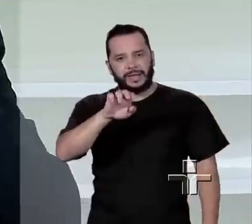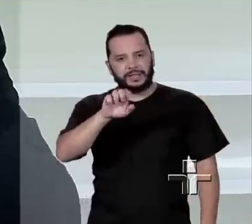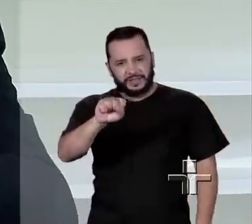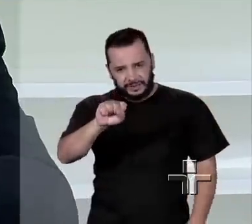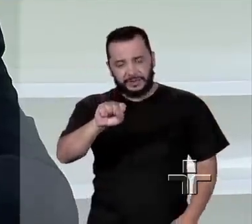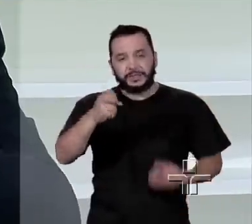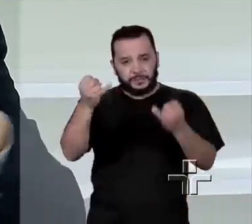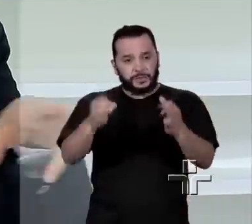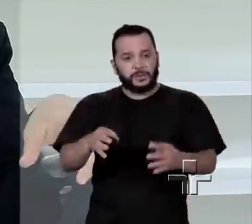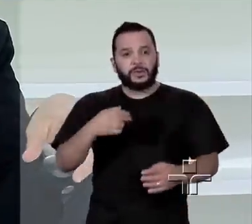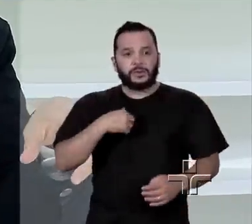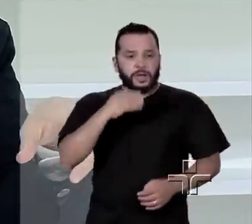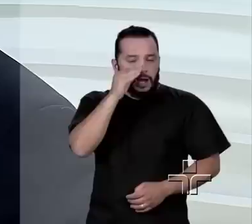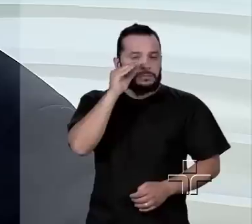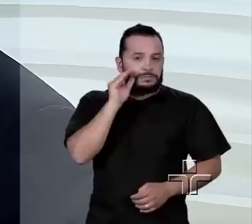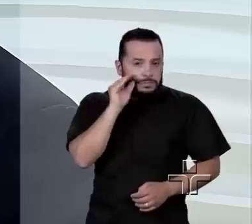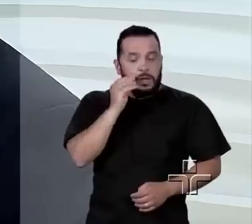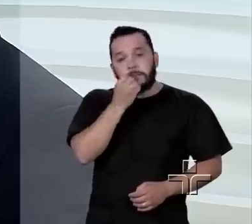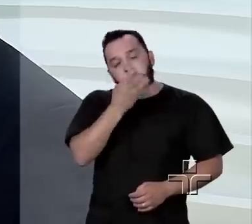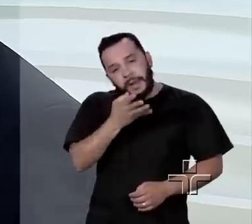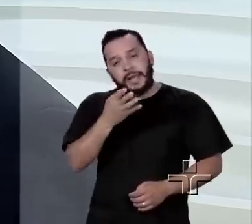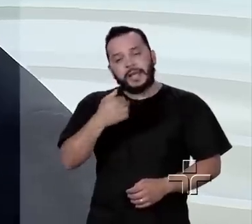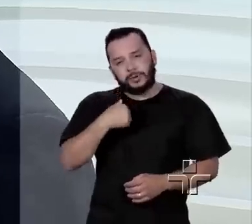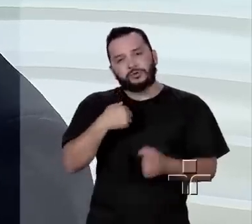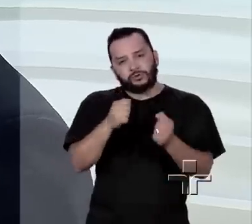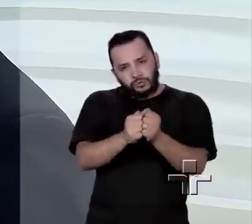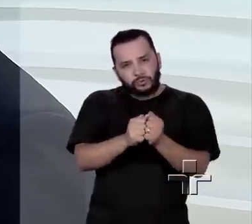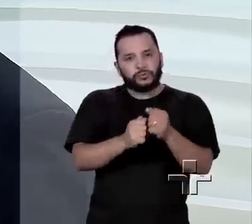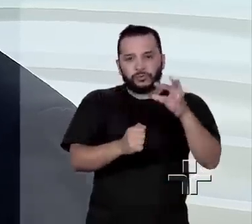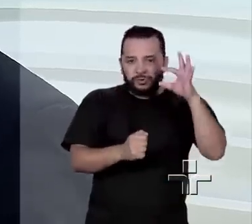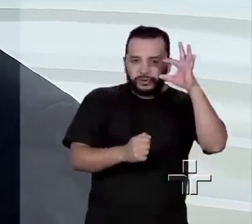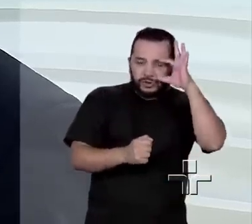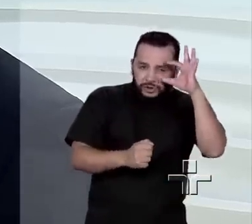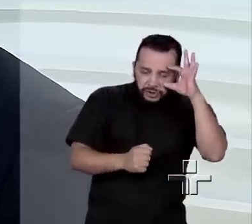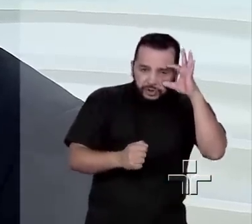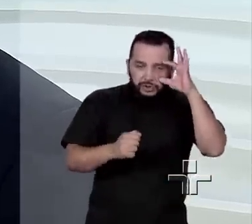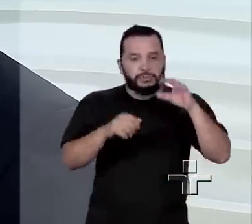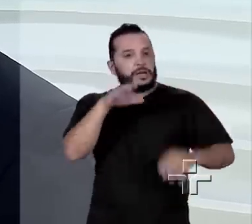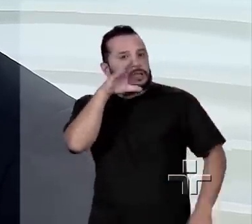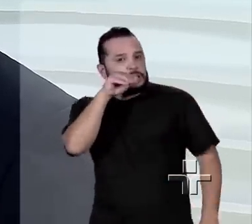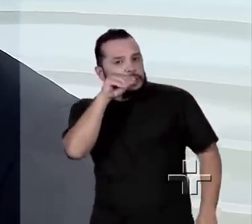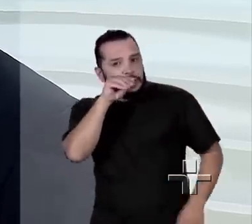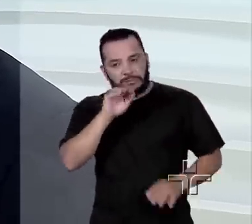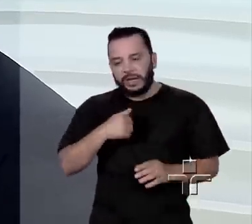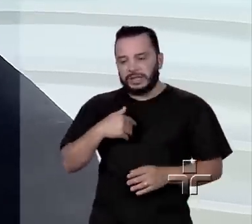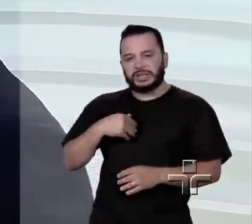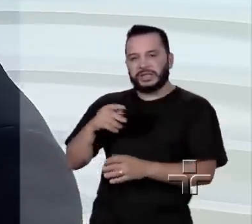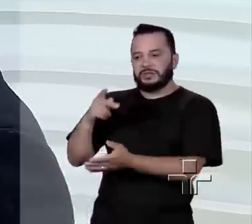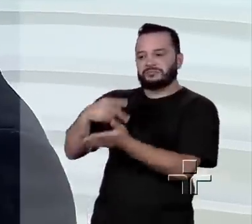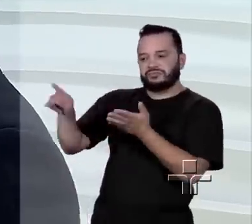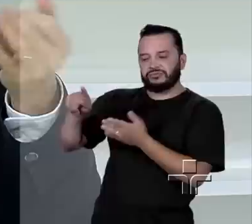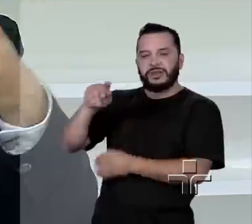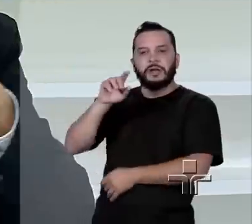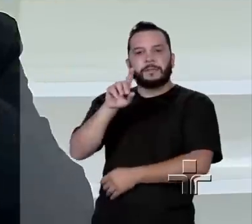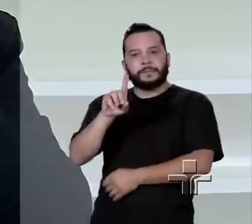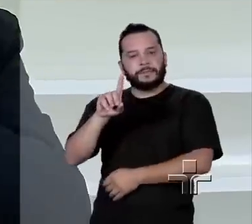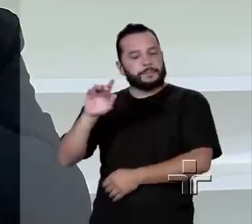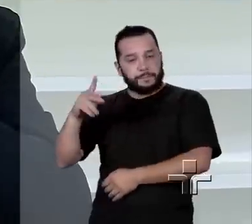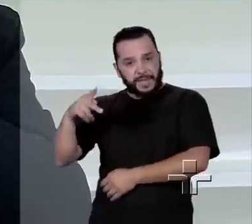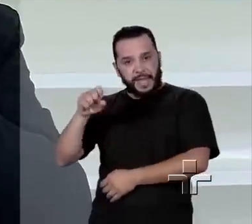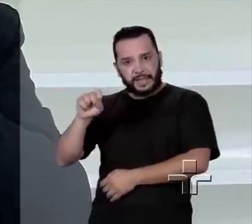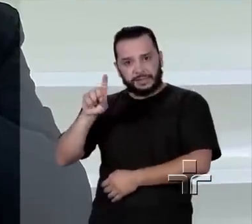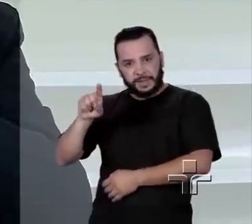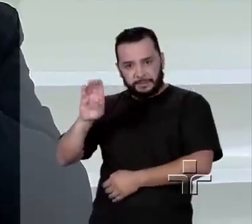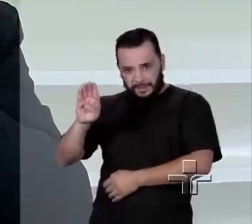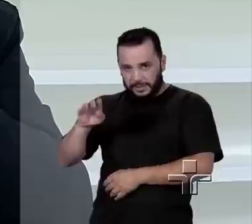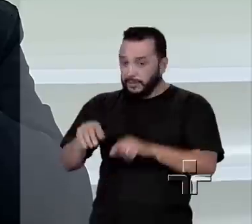Gomes, o que ele não gosta mesmo é do PSDB. O senhor do Guedes. Bom, o senhor